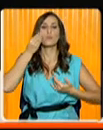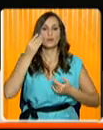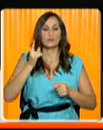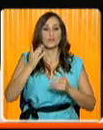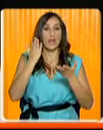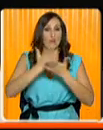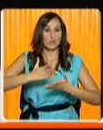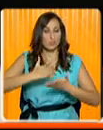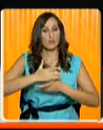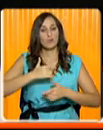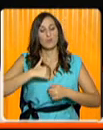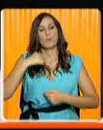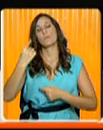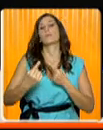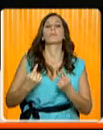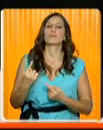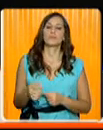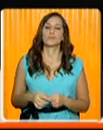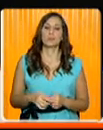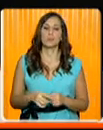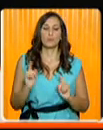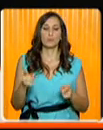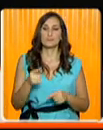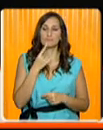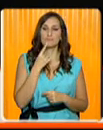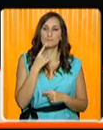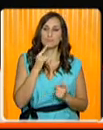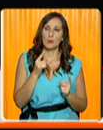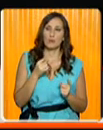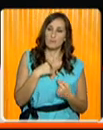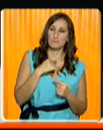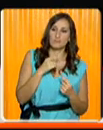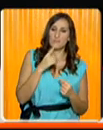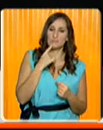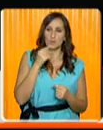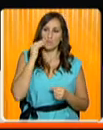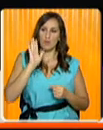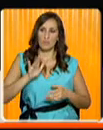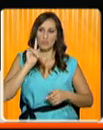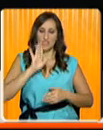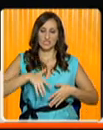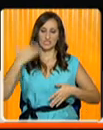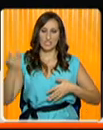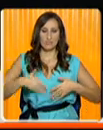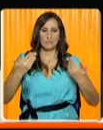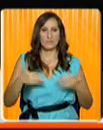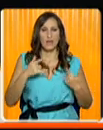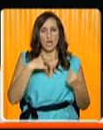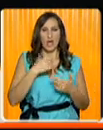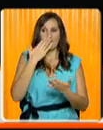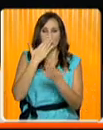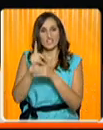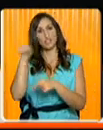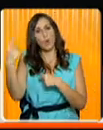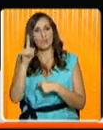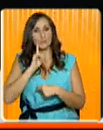Foi no liceu. Que eu às vezes, que eu me comecei a perceber como é que as mulheres se despem à frente umas das outras. E eu queria falar disto,